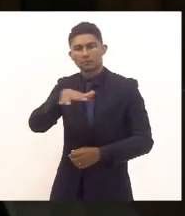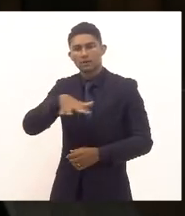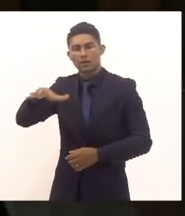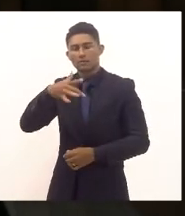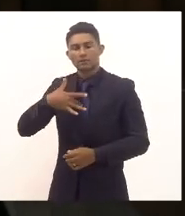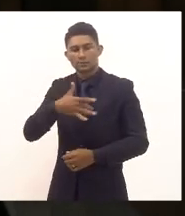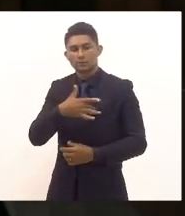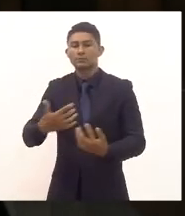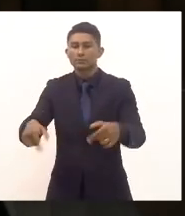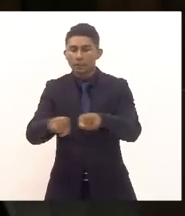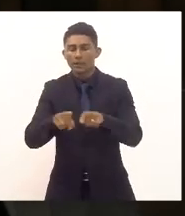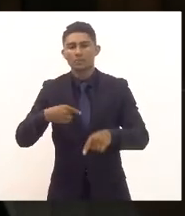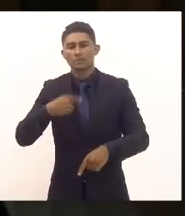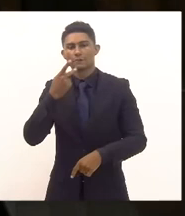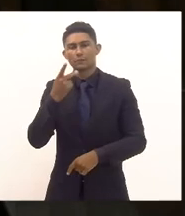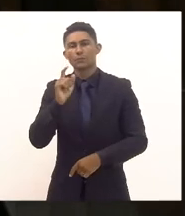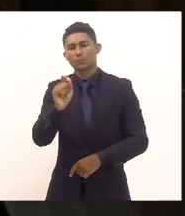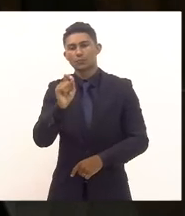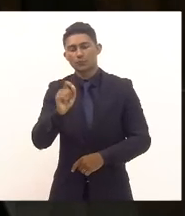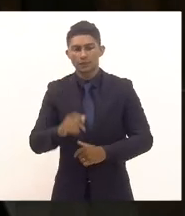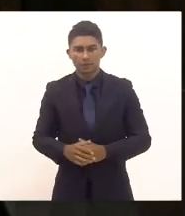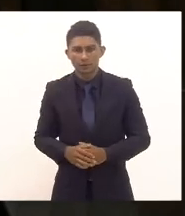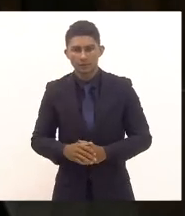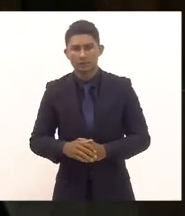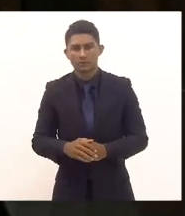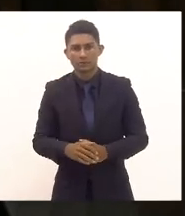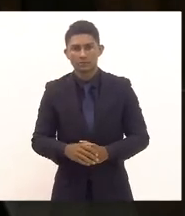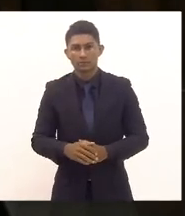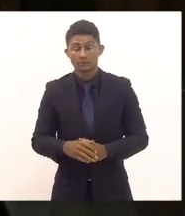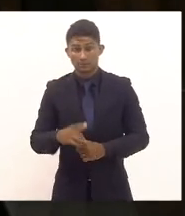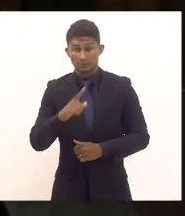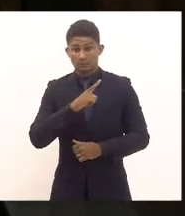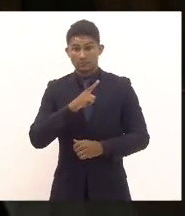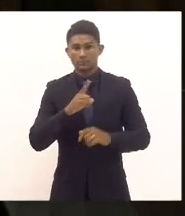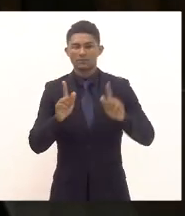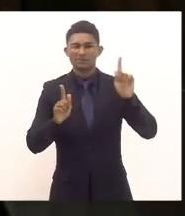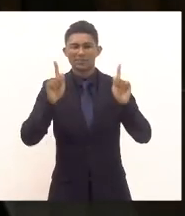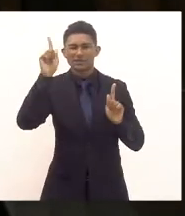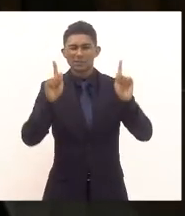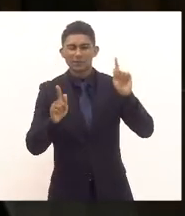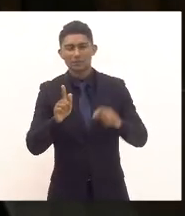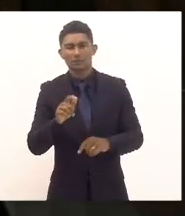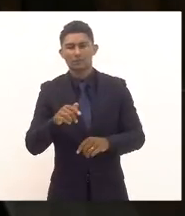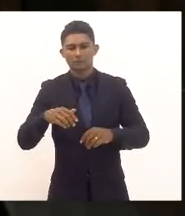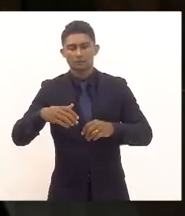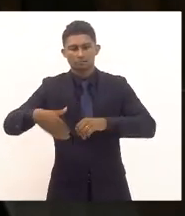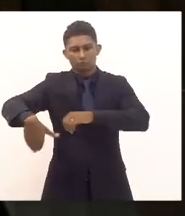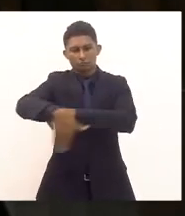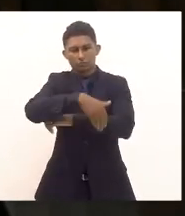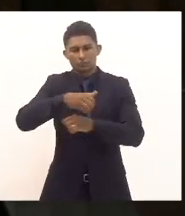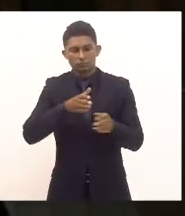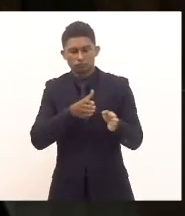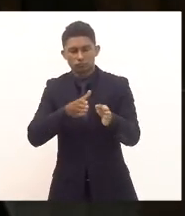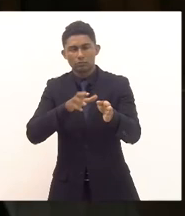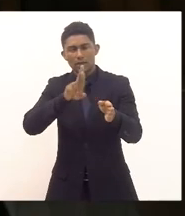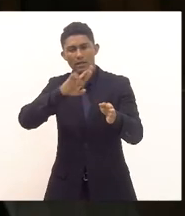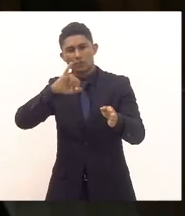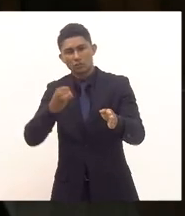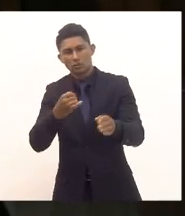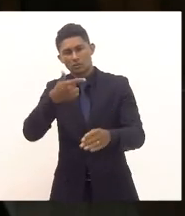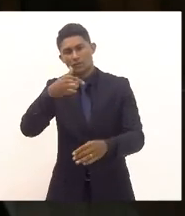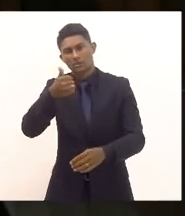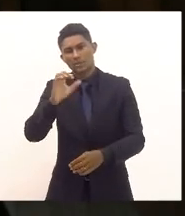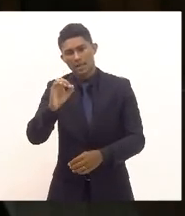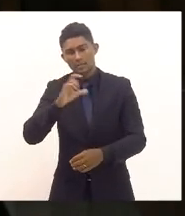e que era que se tá a publicação da licitação daí j210 o RJ que